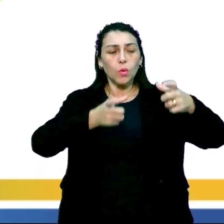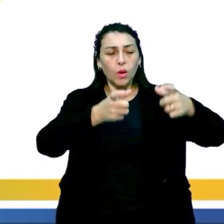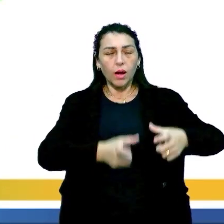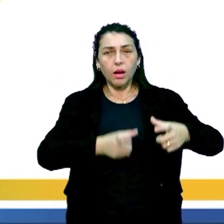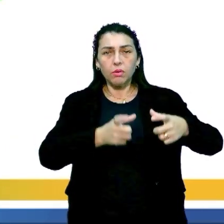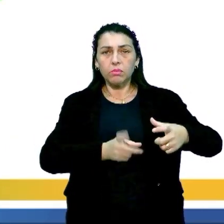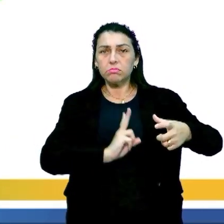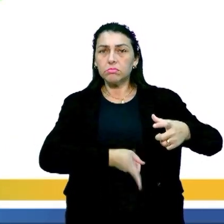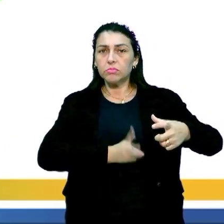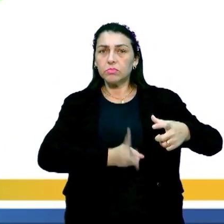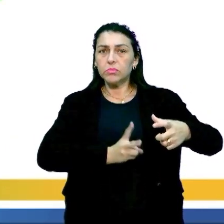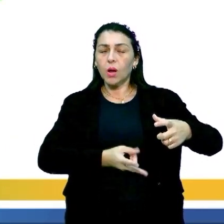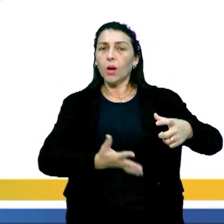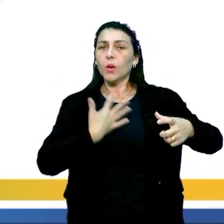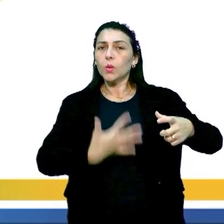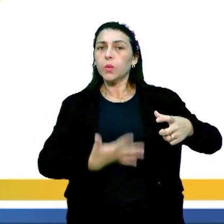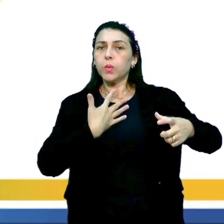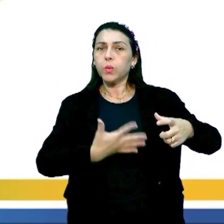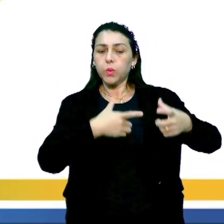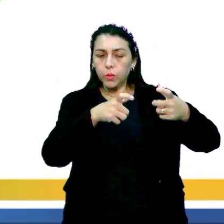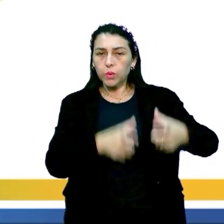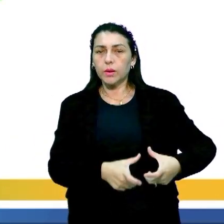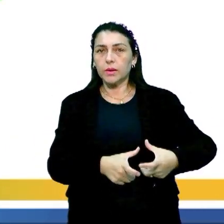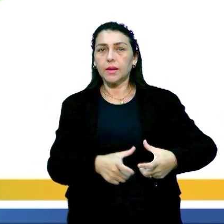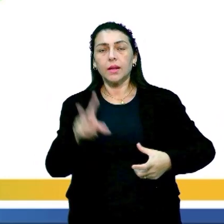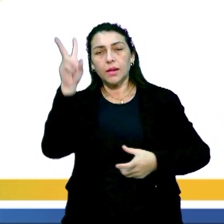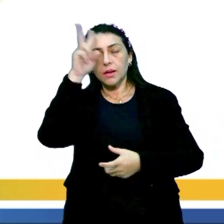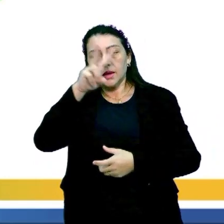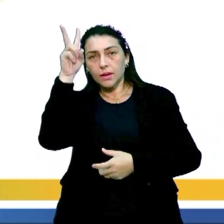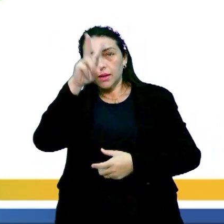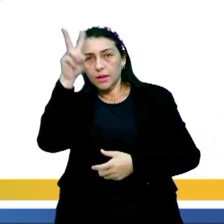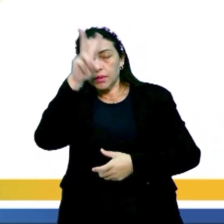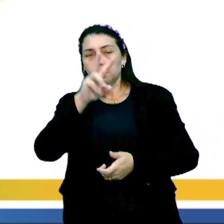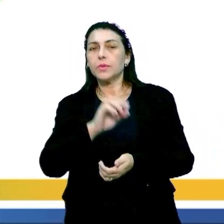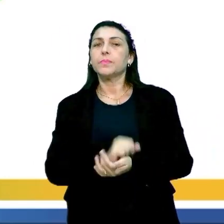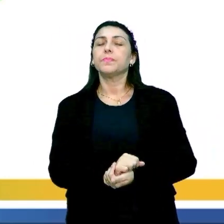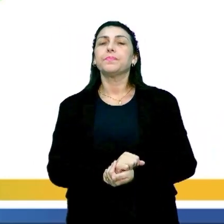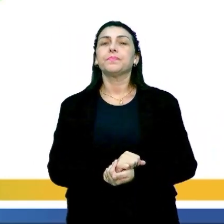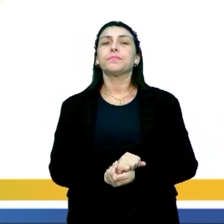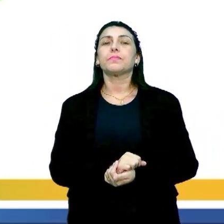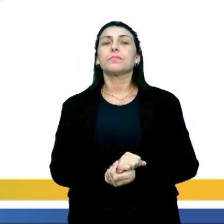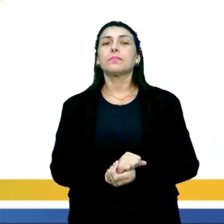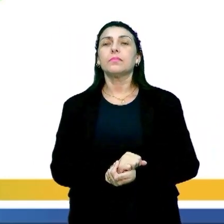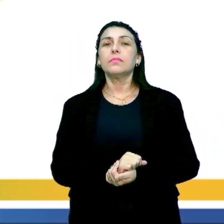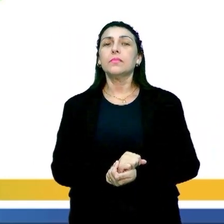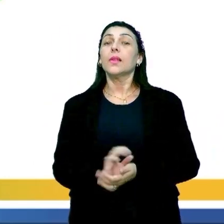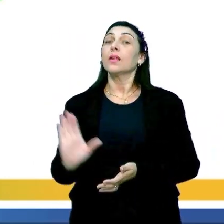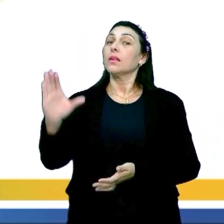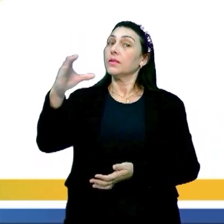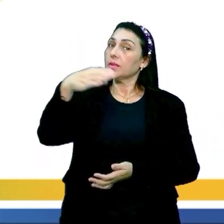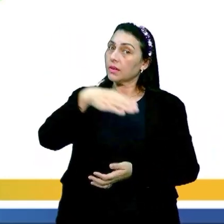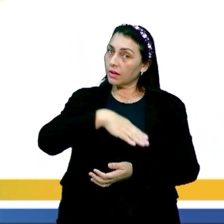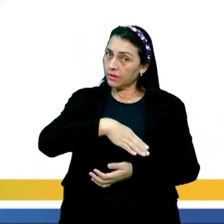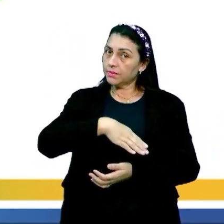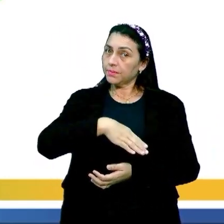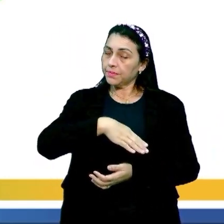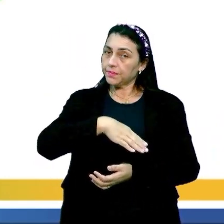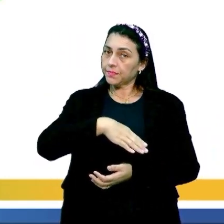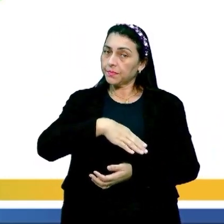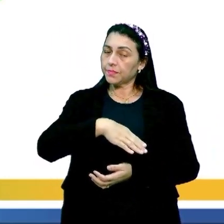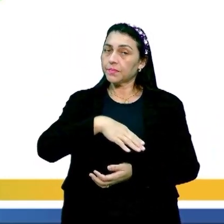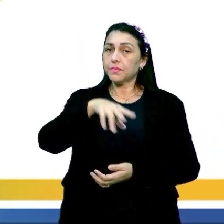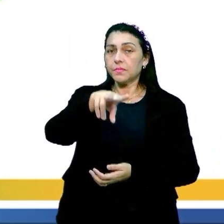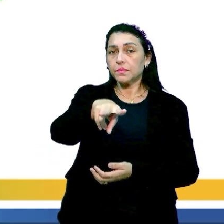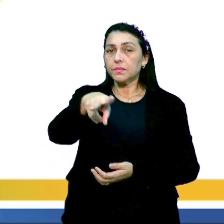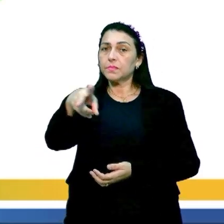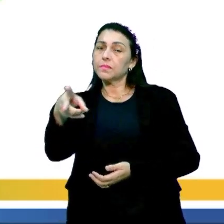ambiente, superaquecendo aquele ambiente. Lembra, geralmente em zonas urbanas.